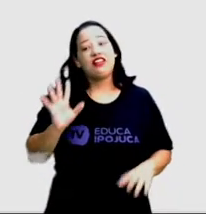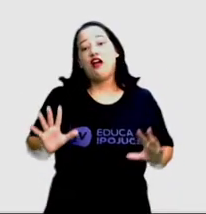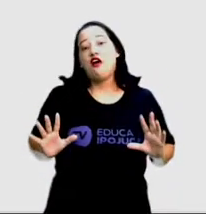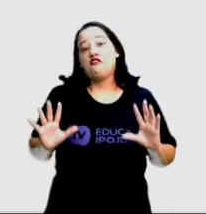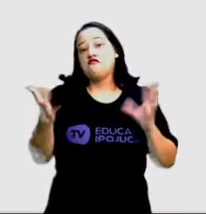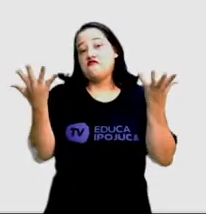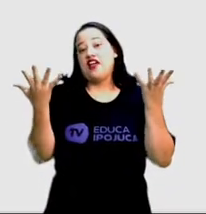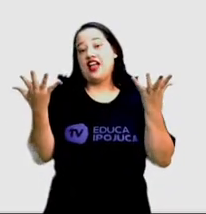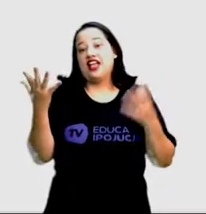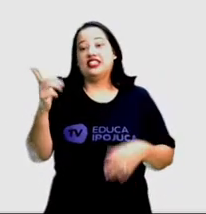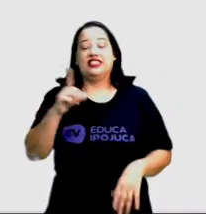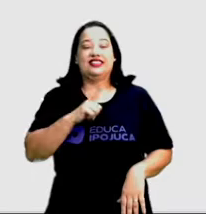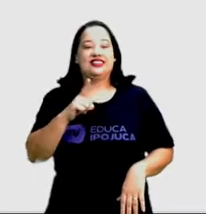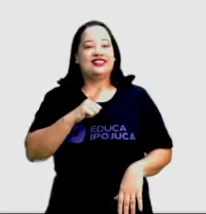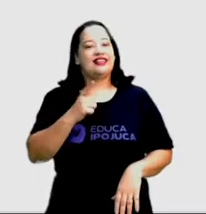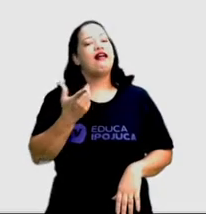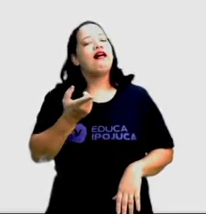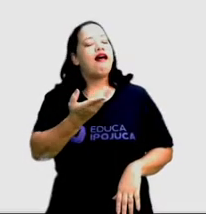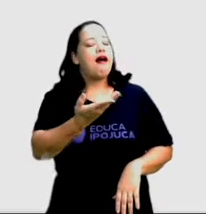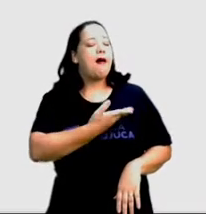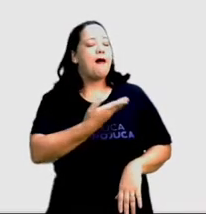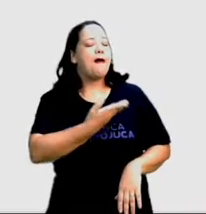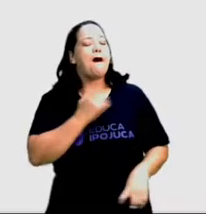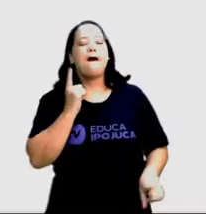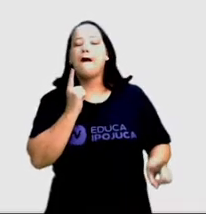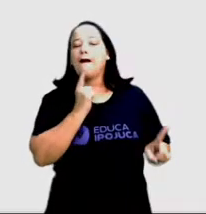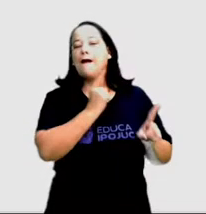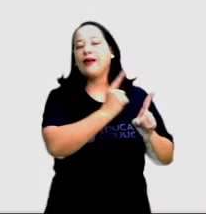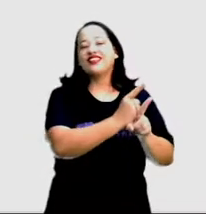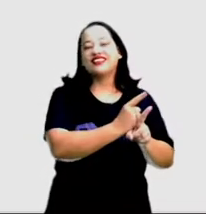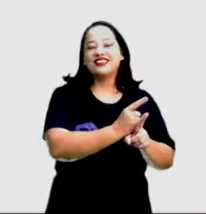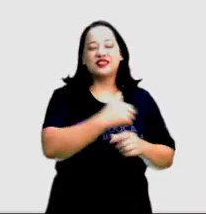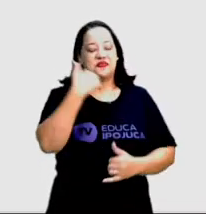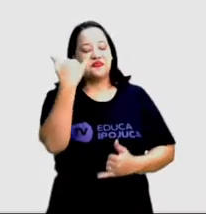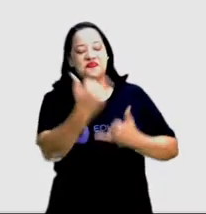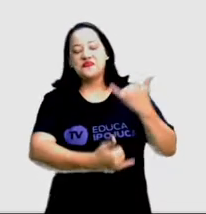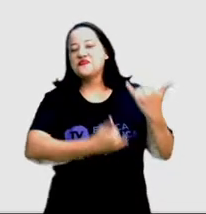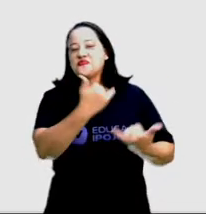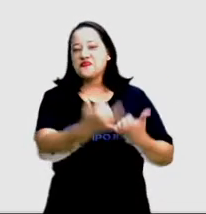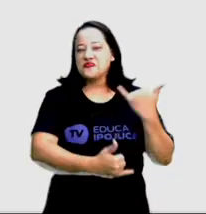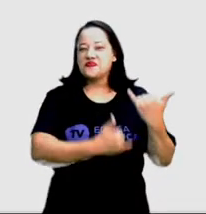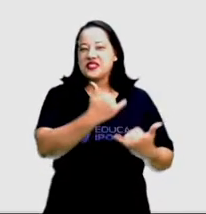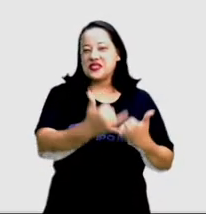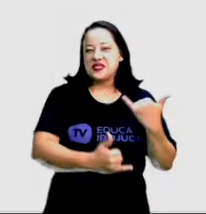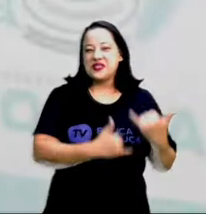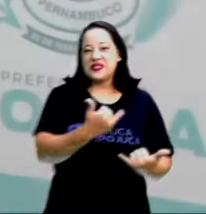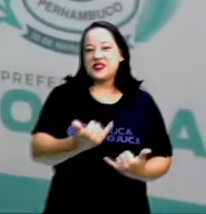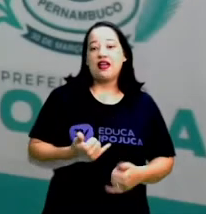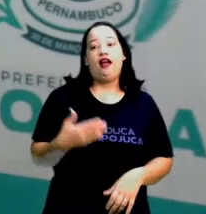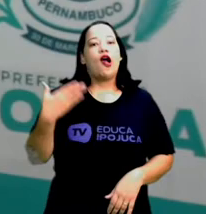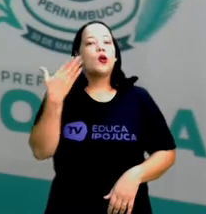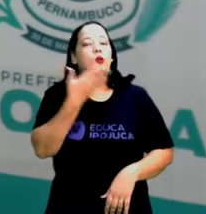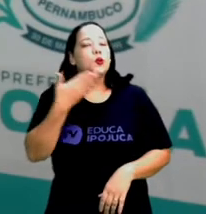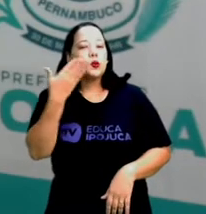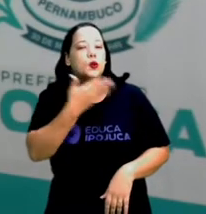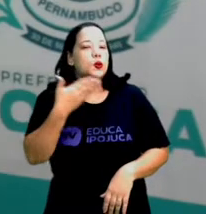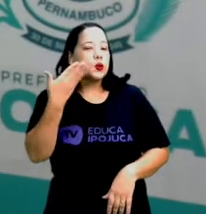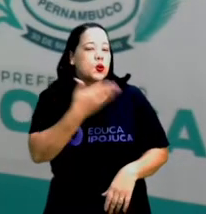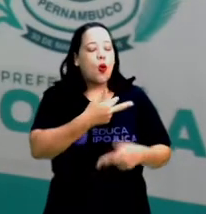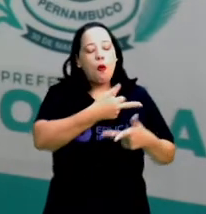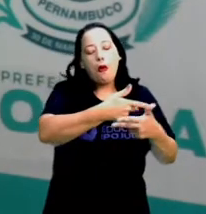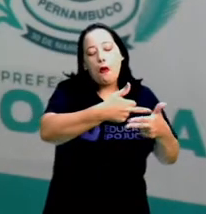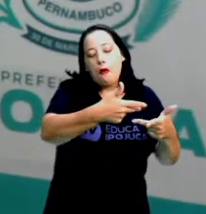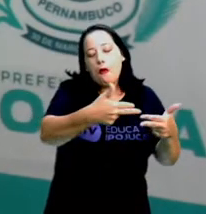nós encontramos os nossos amigos, brincamos bastante. Tem também muitos doces,